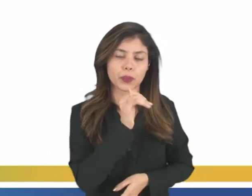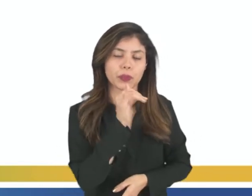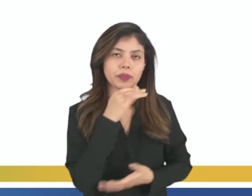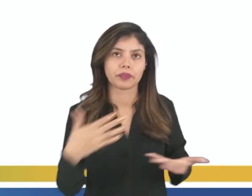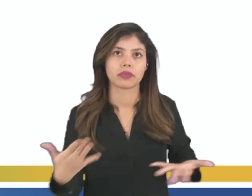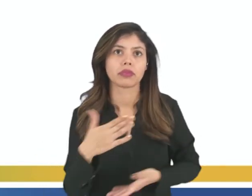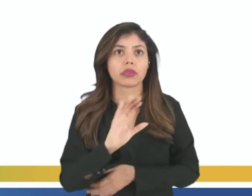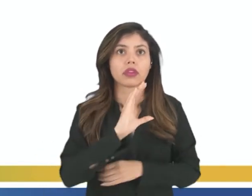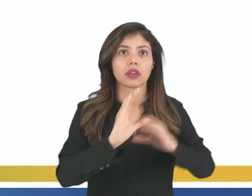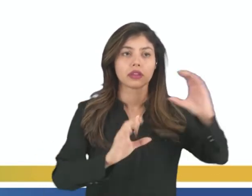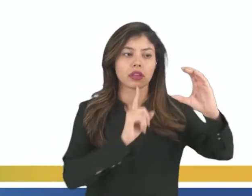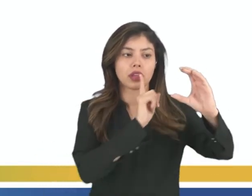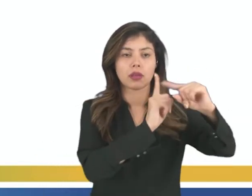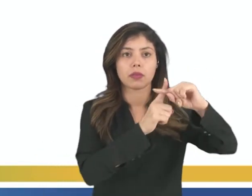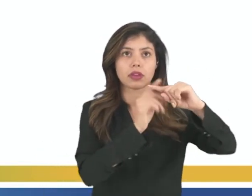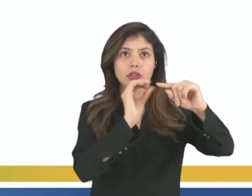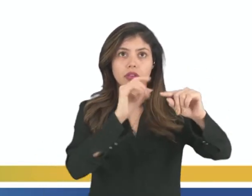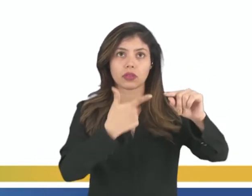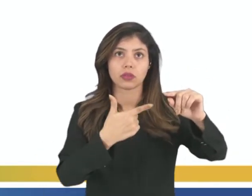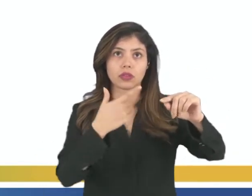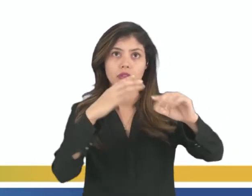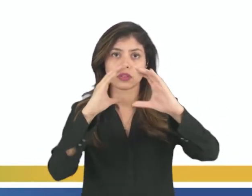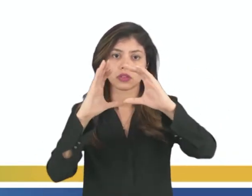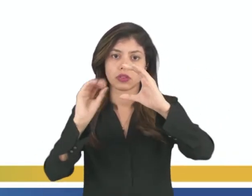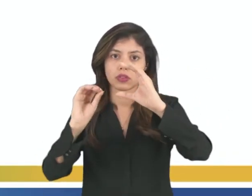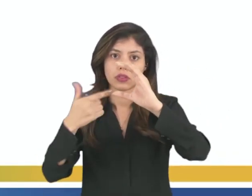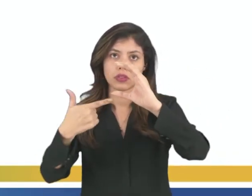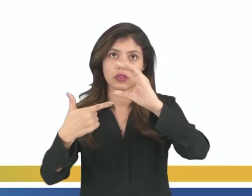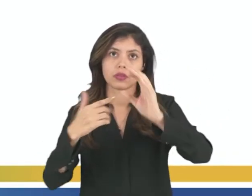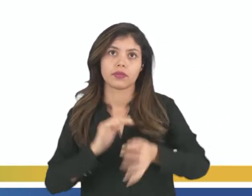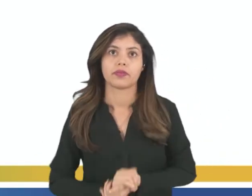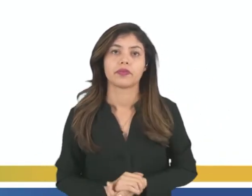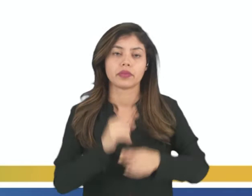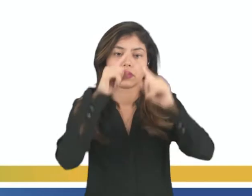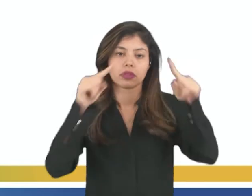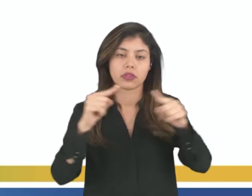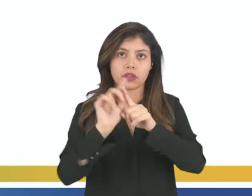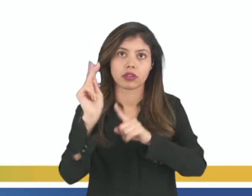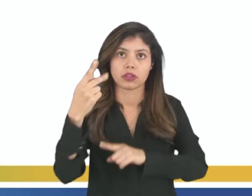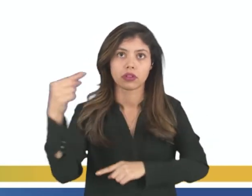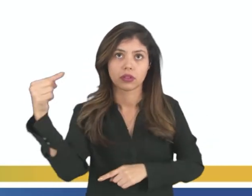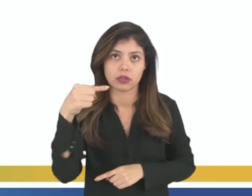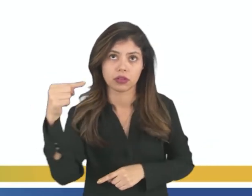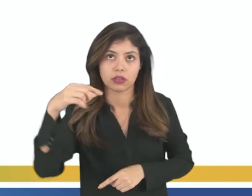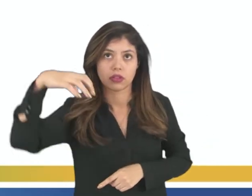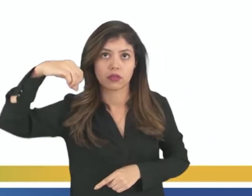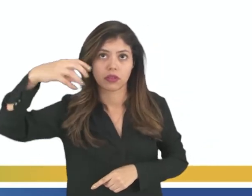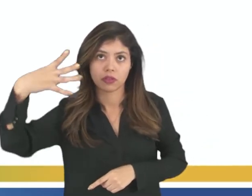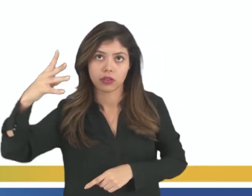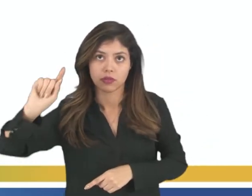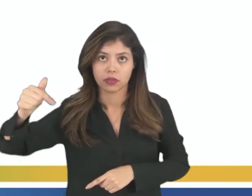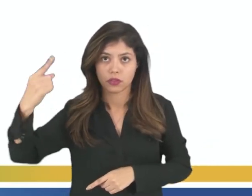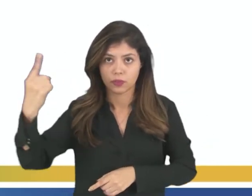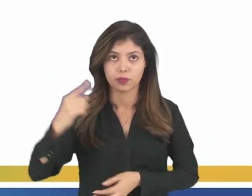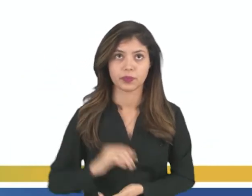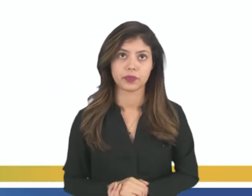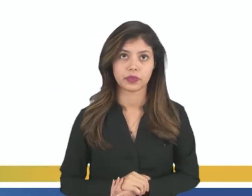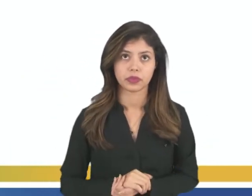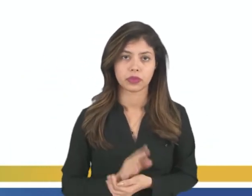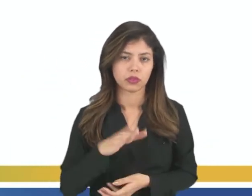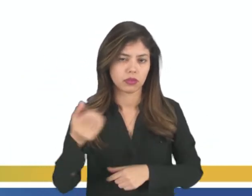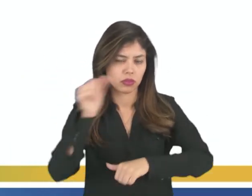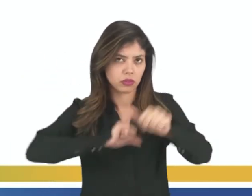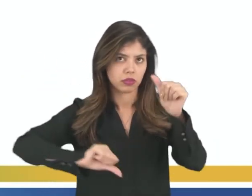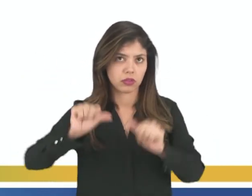agora é carbono mais gás oxigênio, produzindo gás carbônico. A variação de entalpia, menos 94. Quando eu inverto a